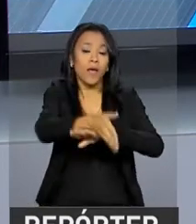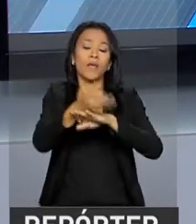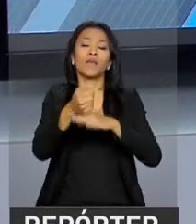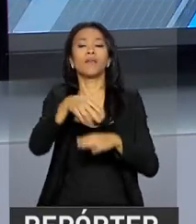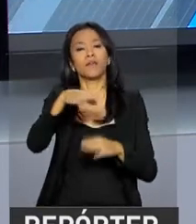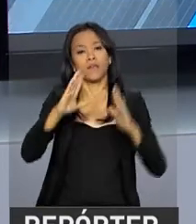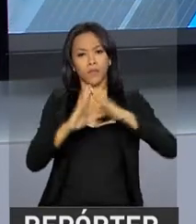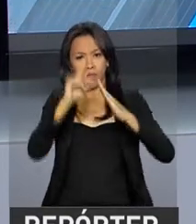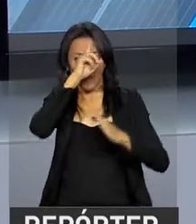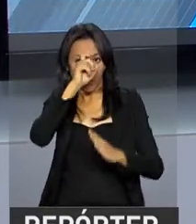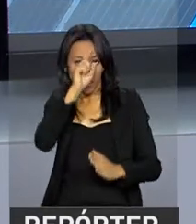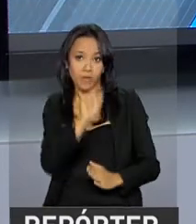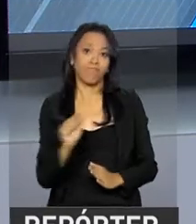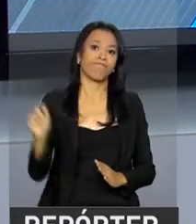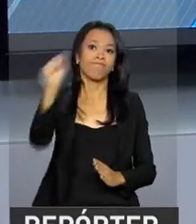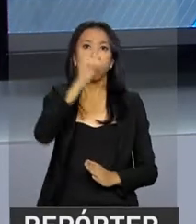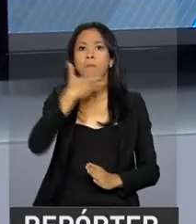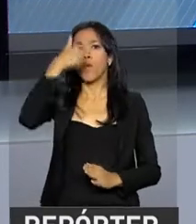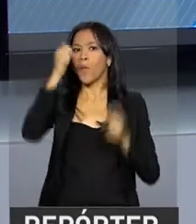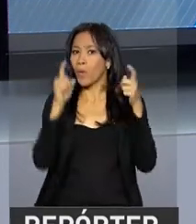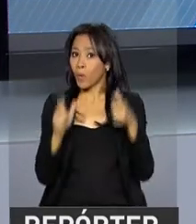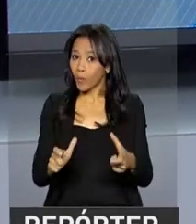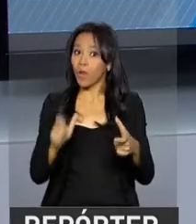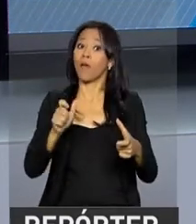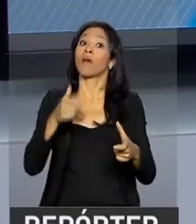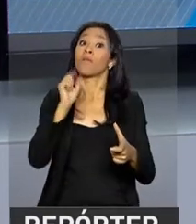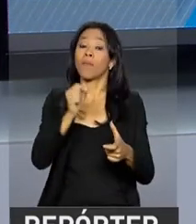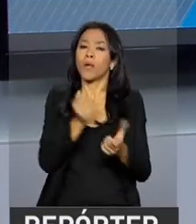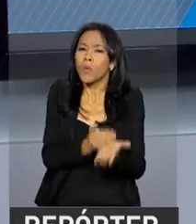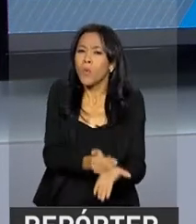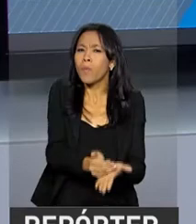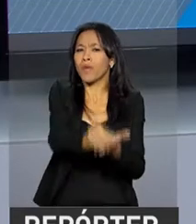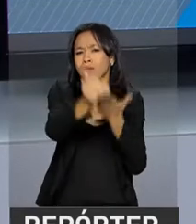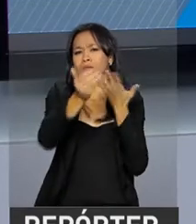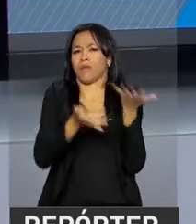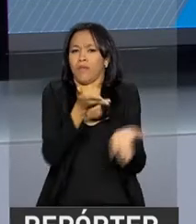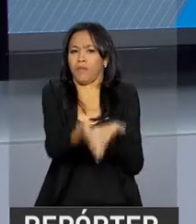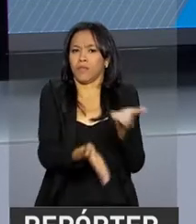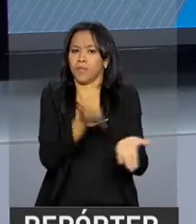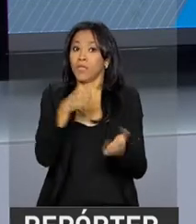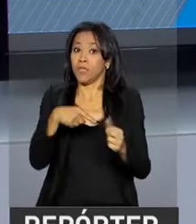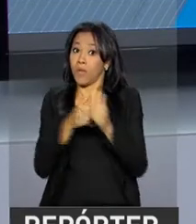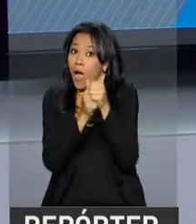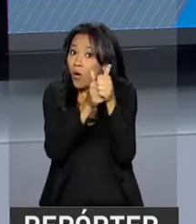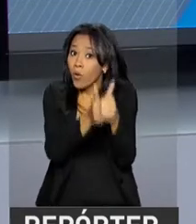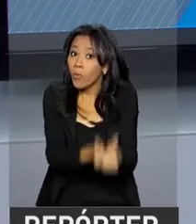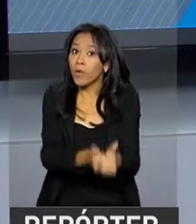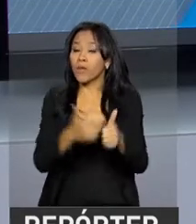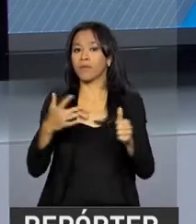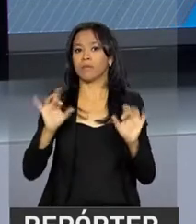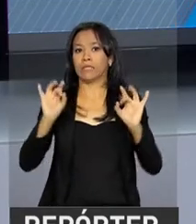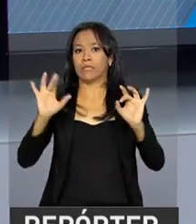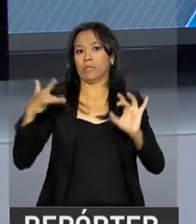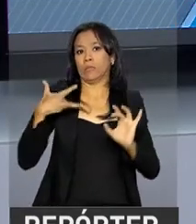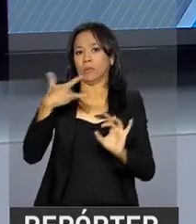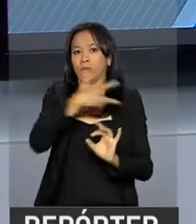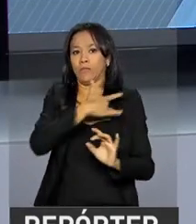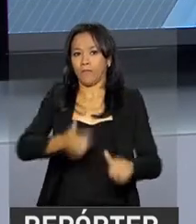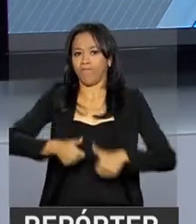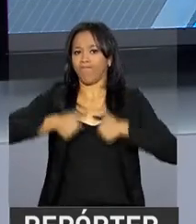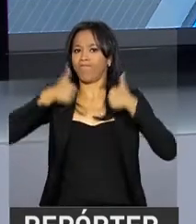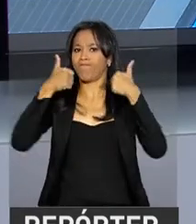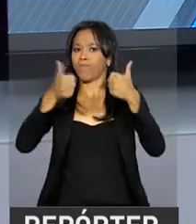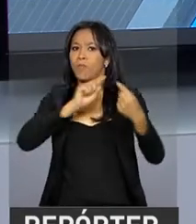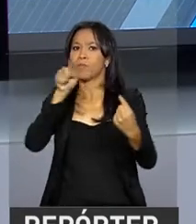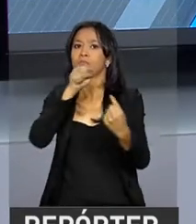básicas de saúde melhor lugar para os atendimentos iniciais e para o acompanhamento da qualidade de vida a meta é